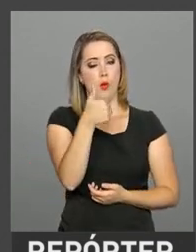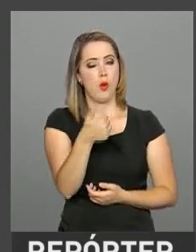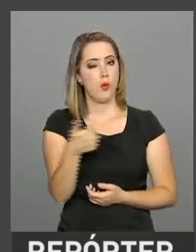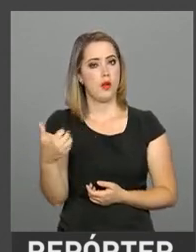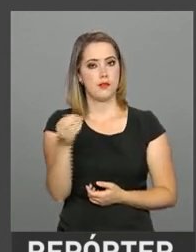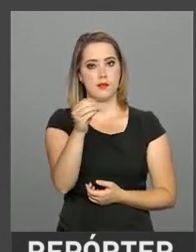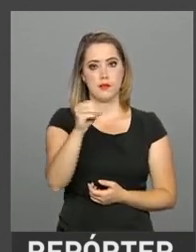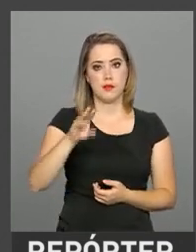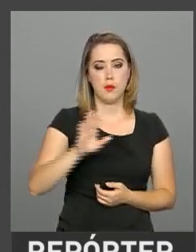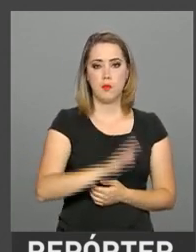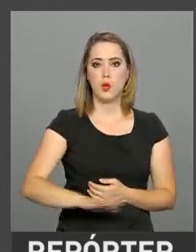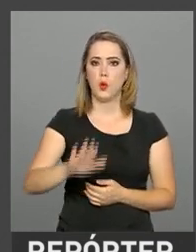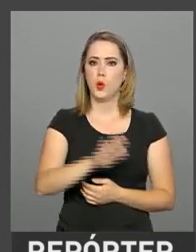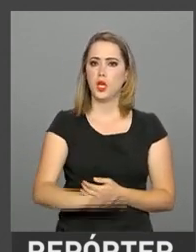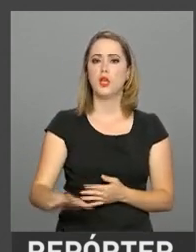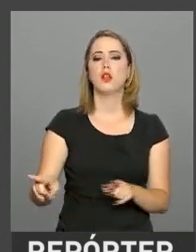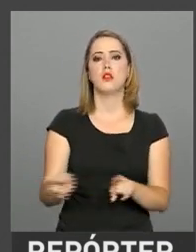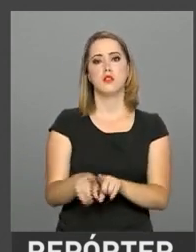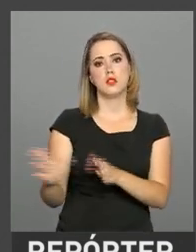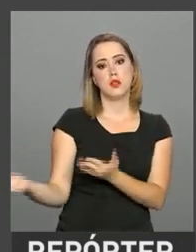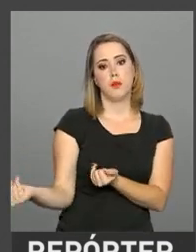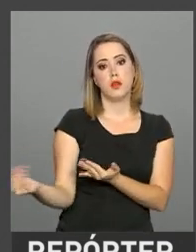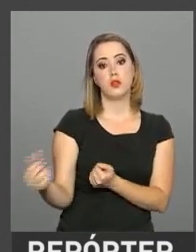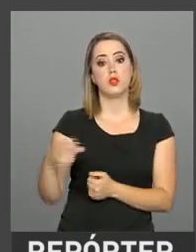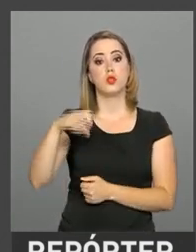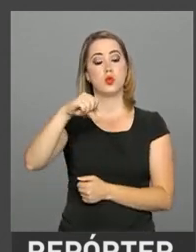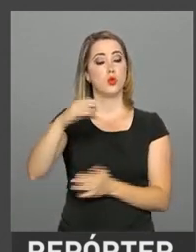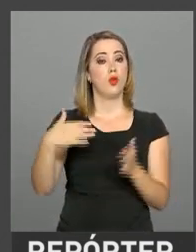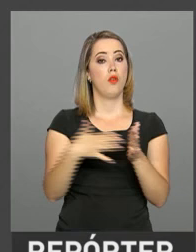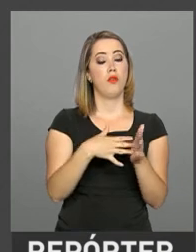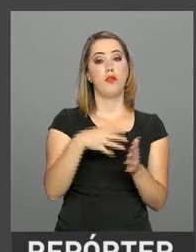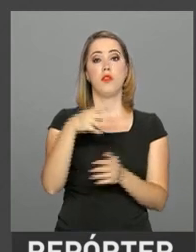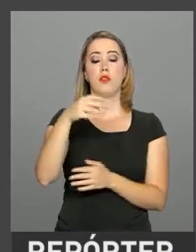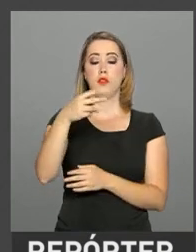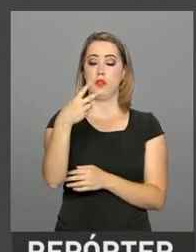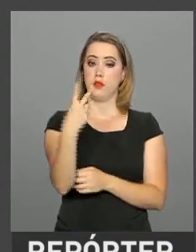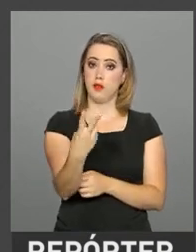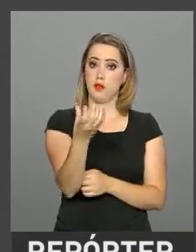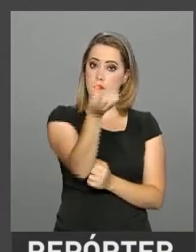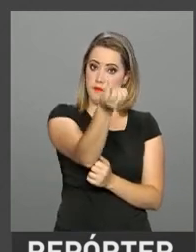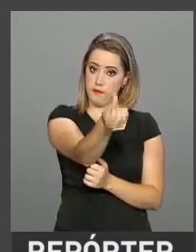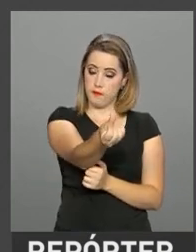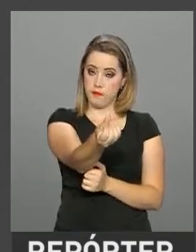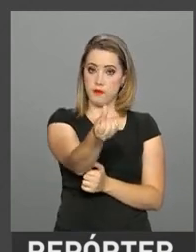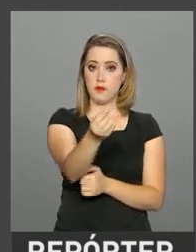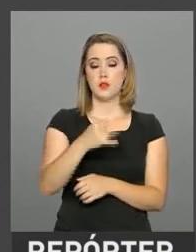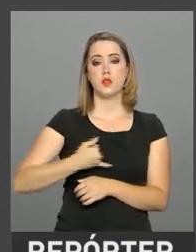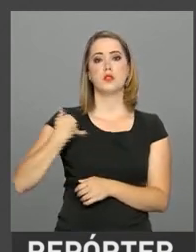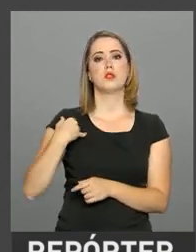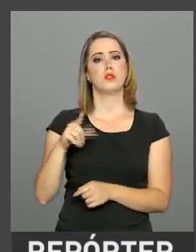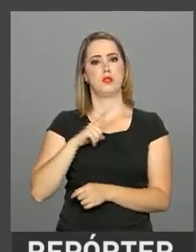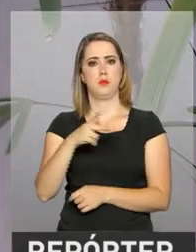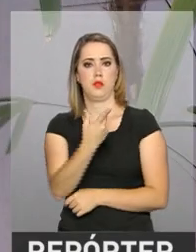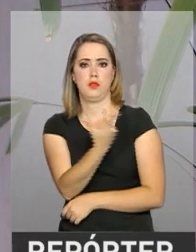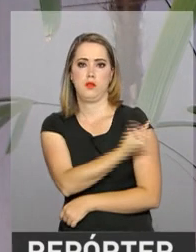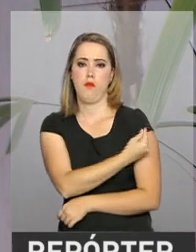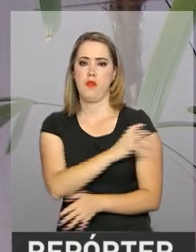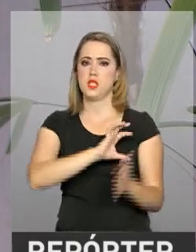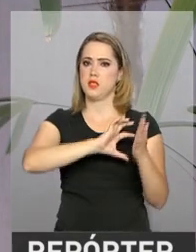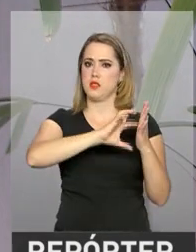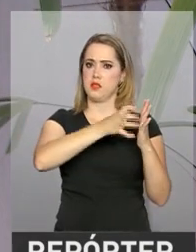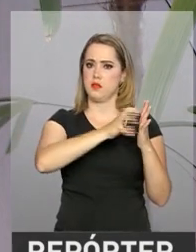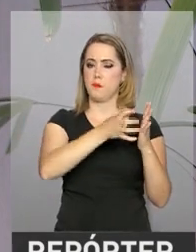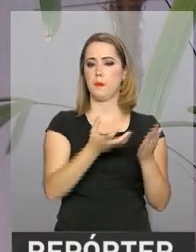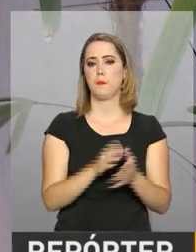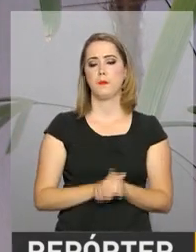mil crianças e jovens de 9 a 26 anos portadores do HIV também serão vacinados. Com 1